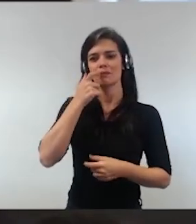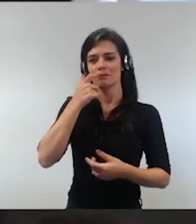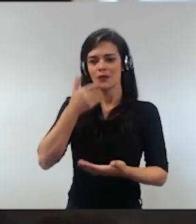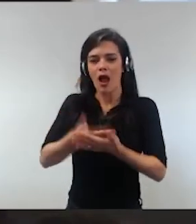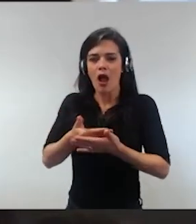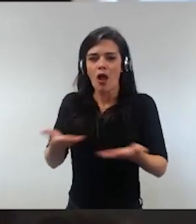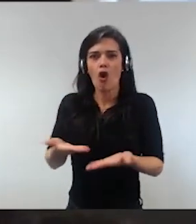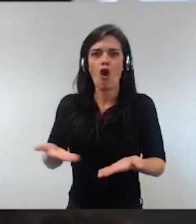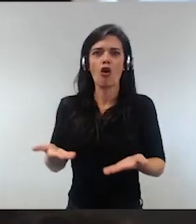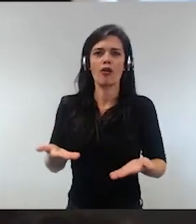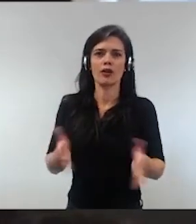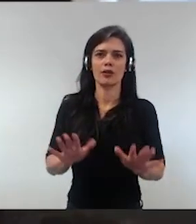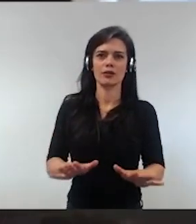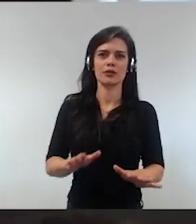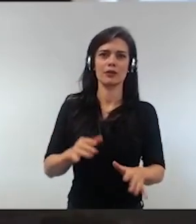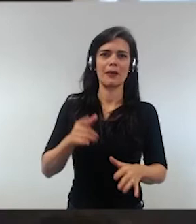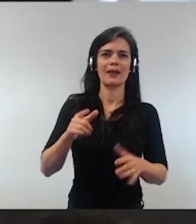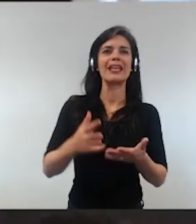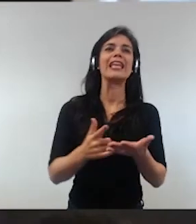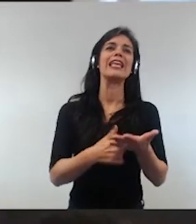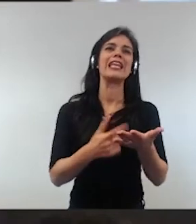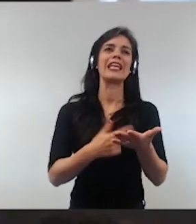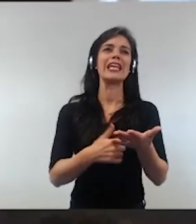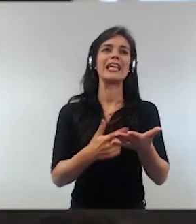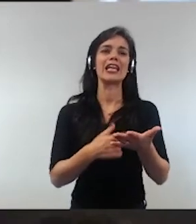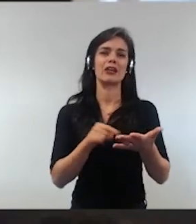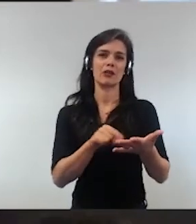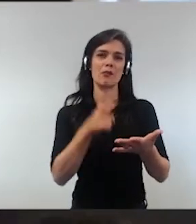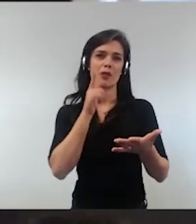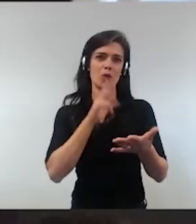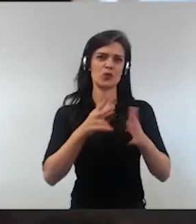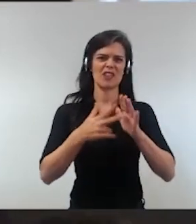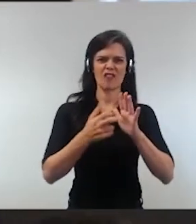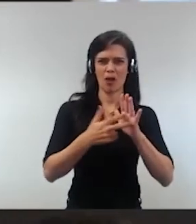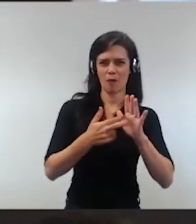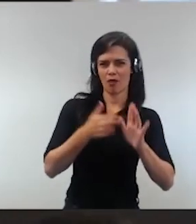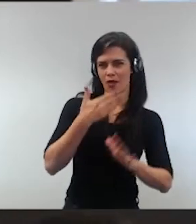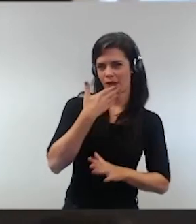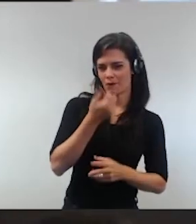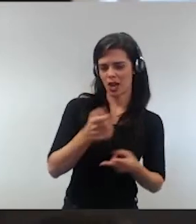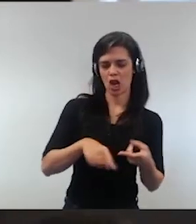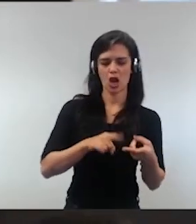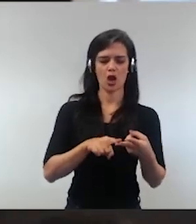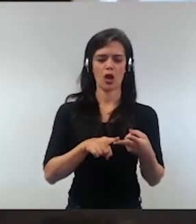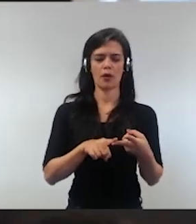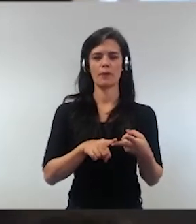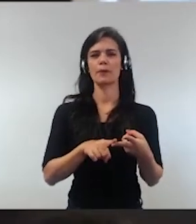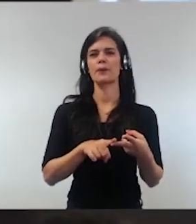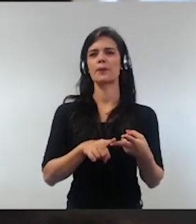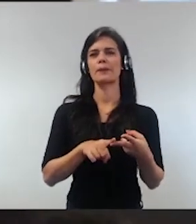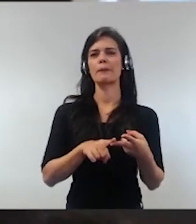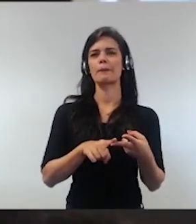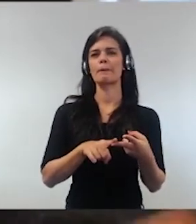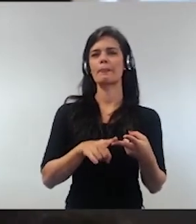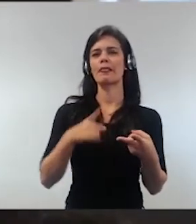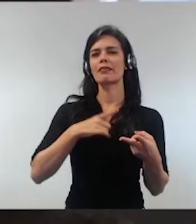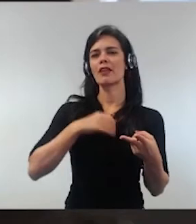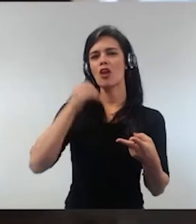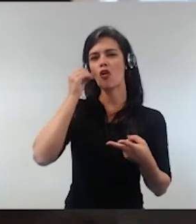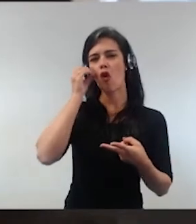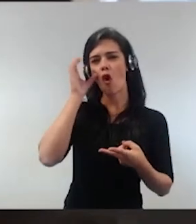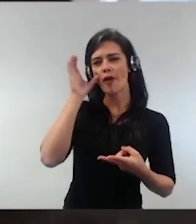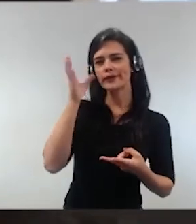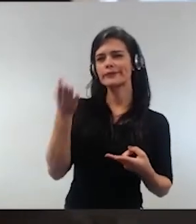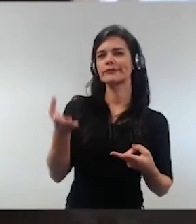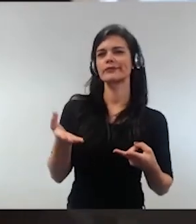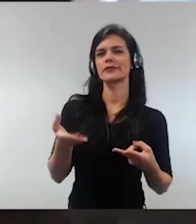Então, até quando pensa em livros, vai pensar, tá, então para ter um vocabulário melhor, para ter um conhecimento